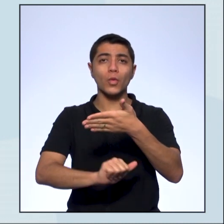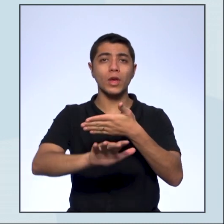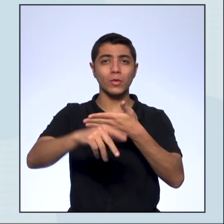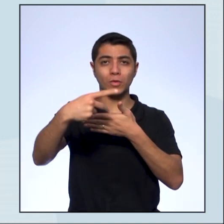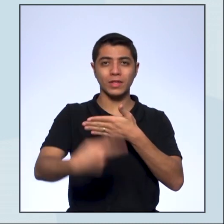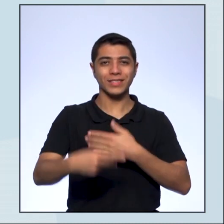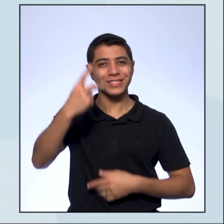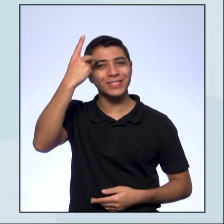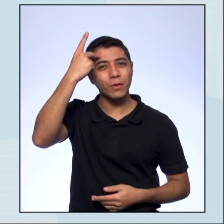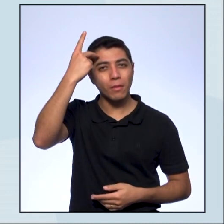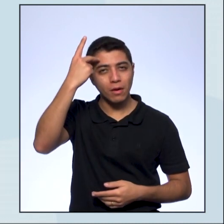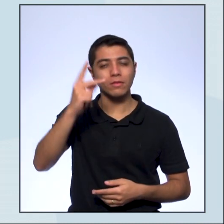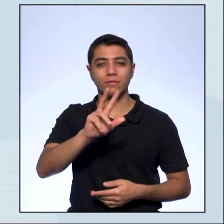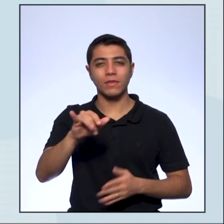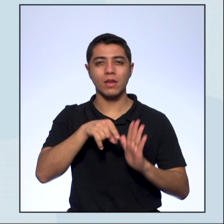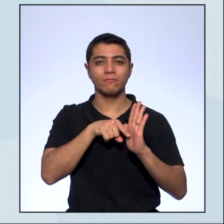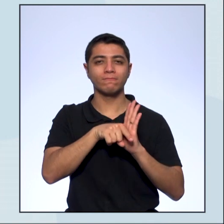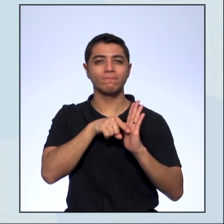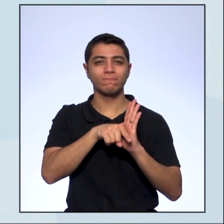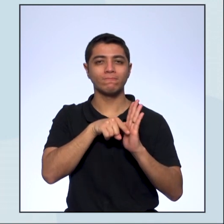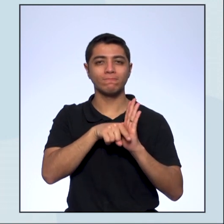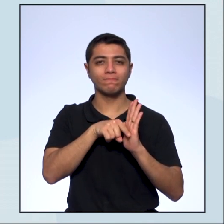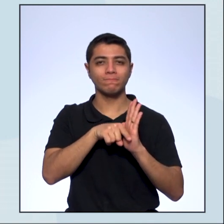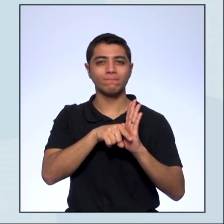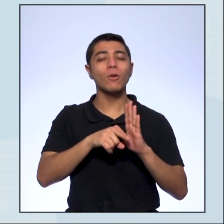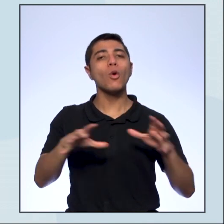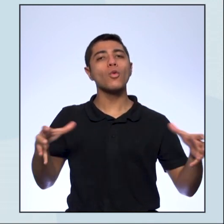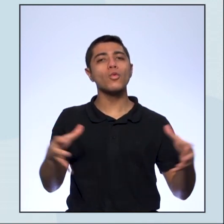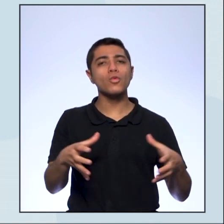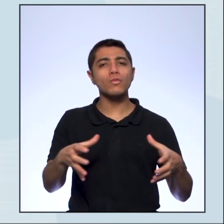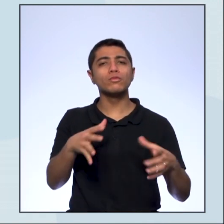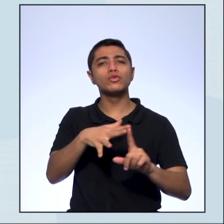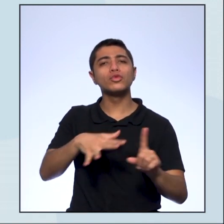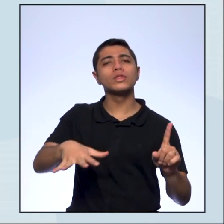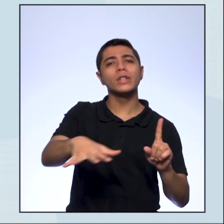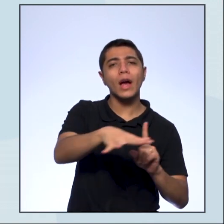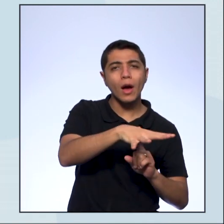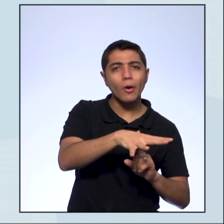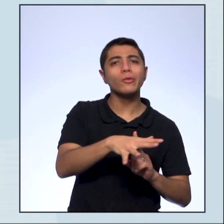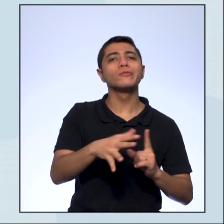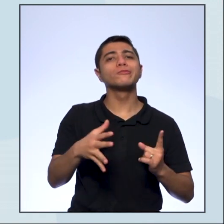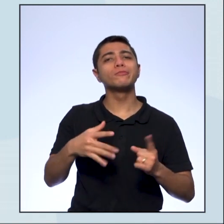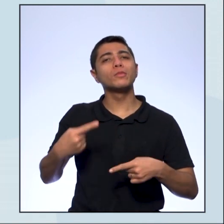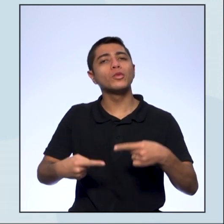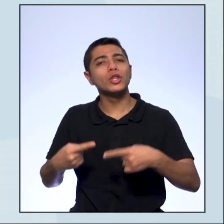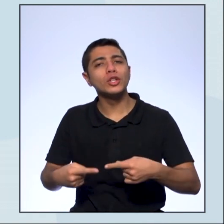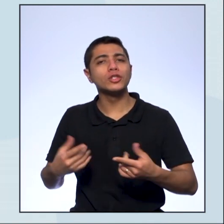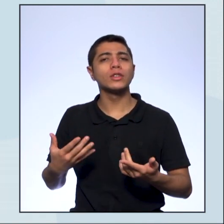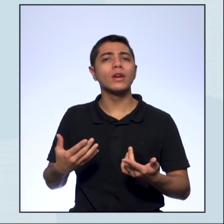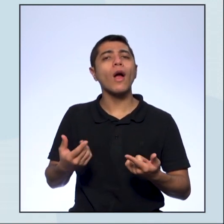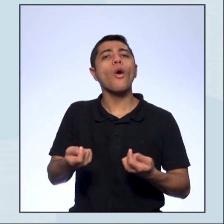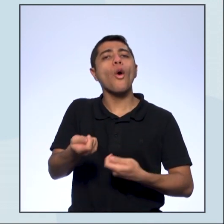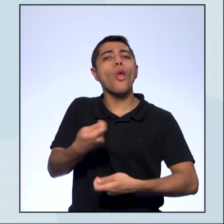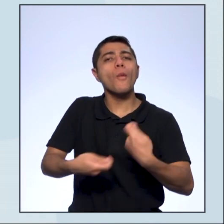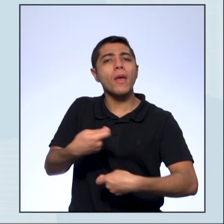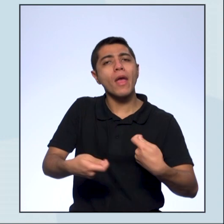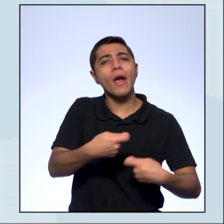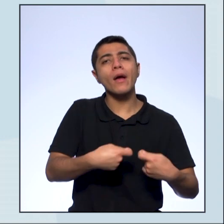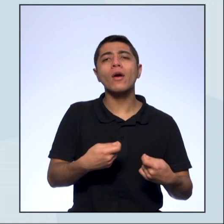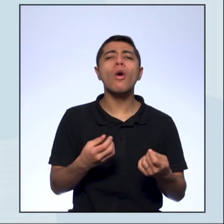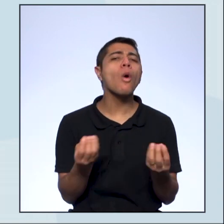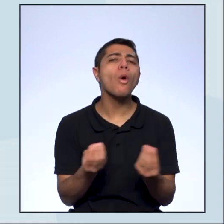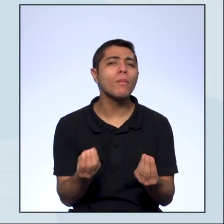de formação histórica das instituições sociais, políticas e econômicas, relacionando-os